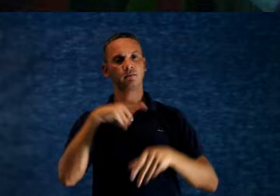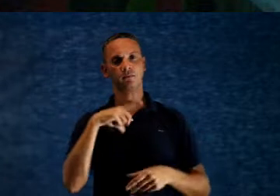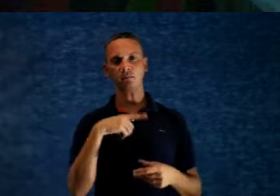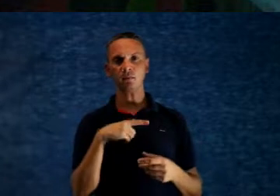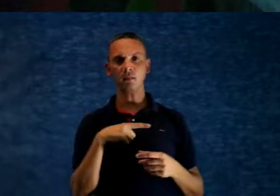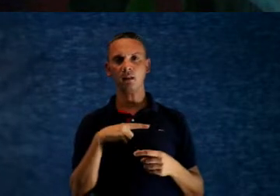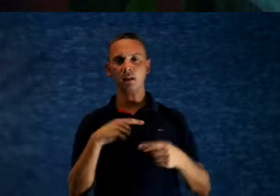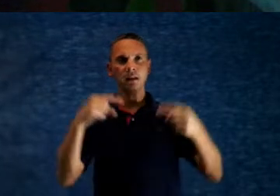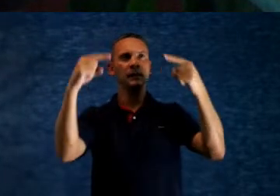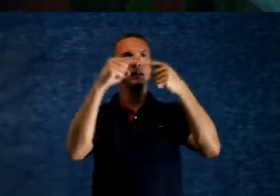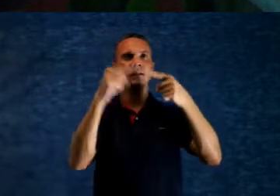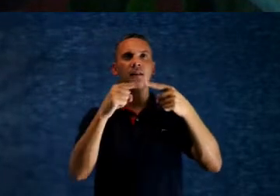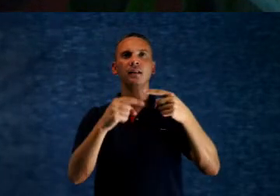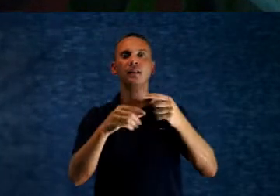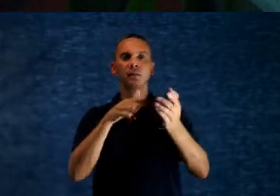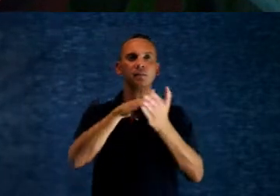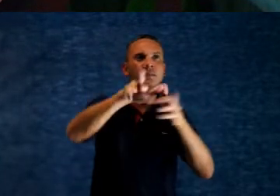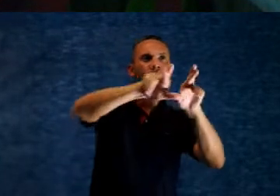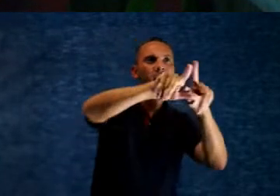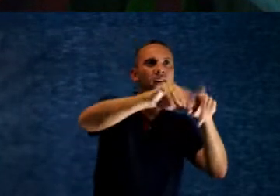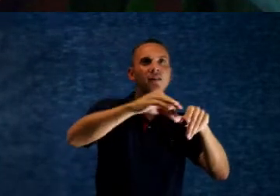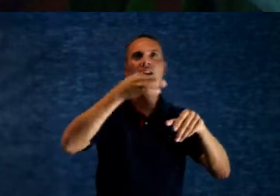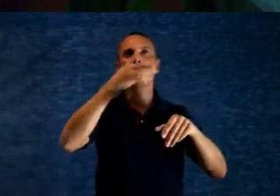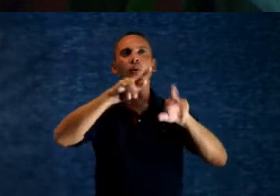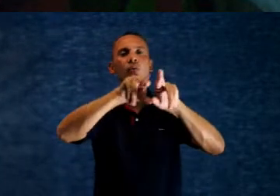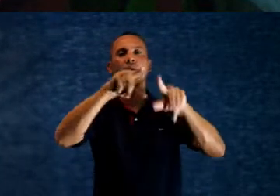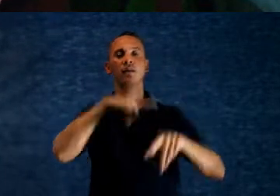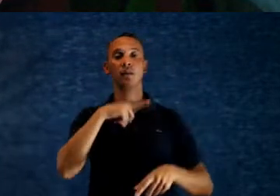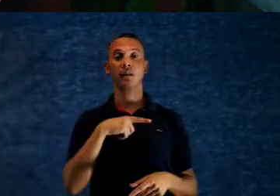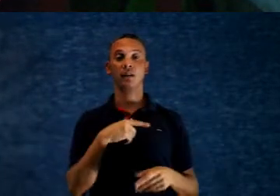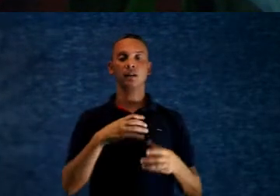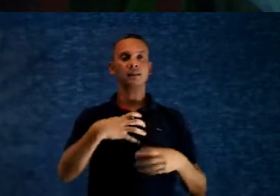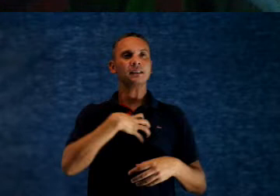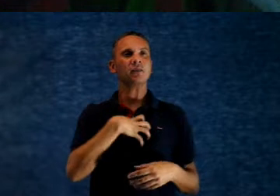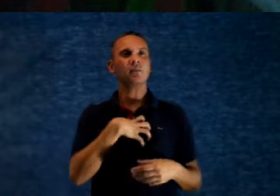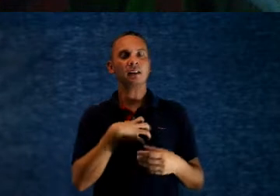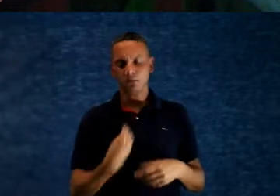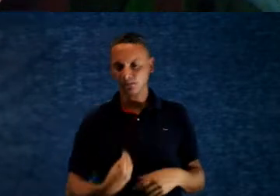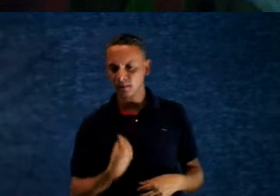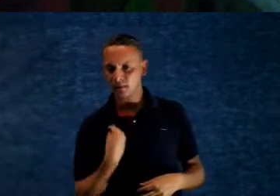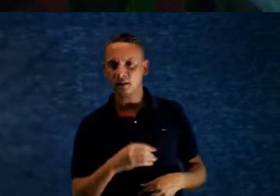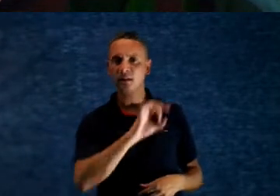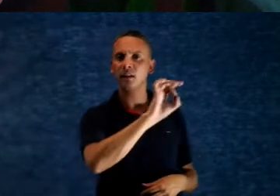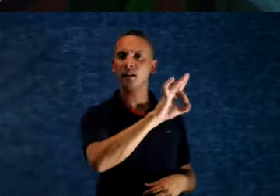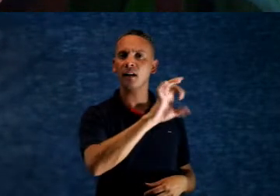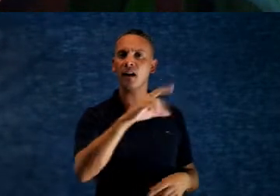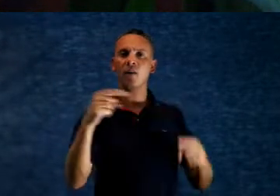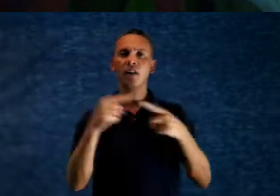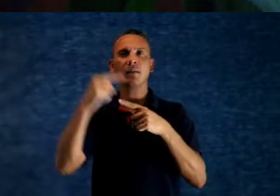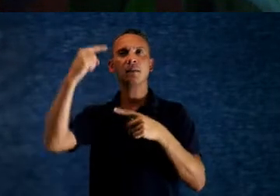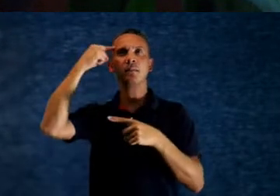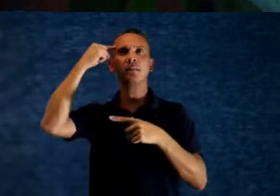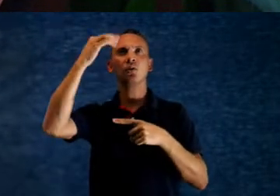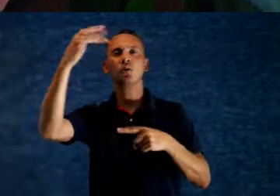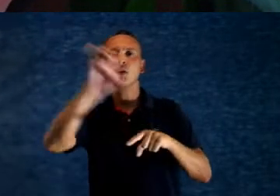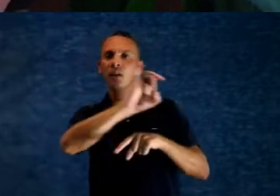as nuances impressas pelo autor através das conotações sentimentais vividas e do caráter psicológico que